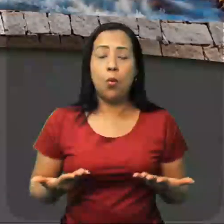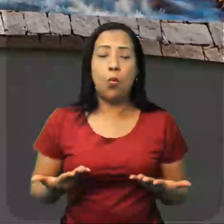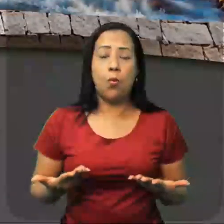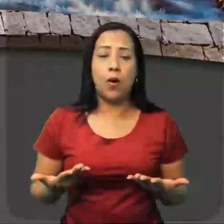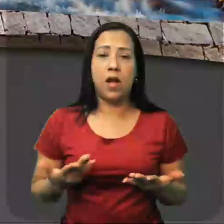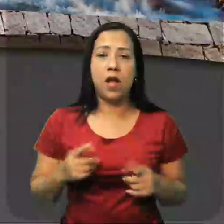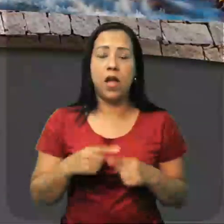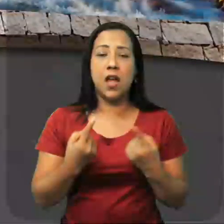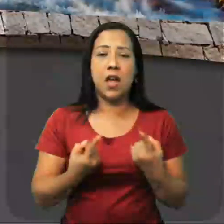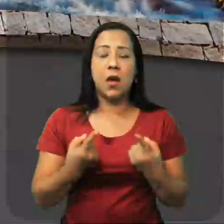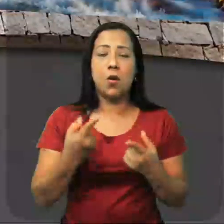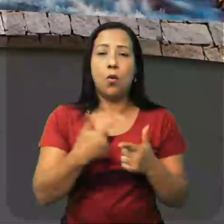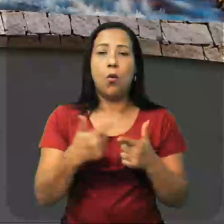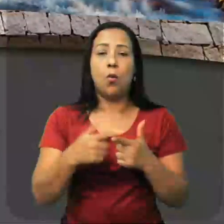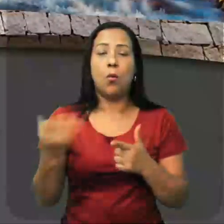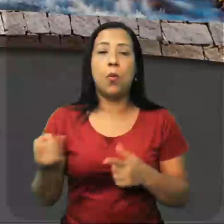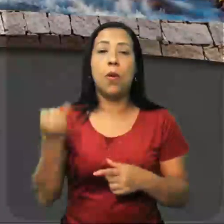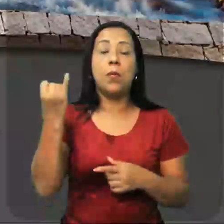vida? O fator